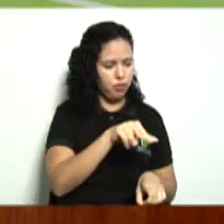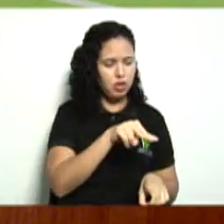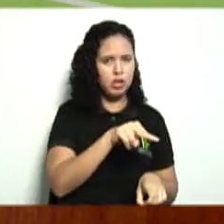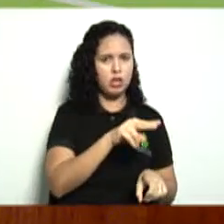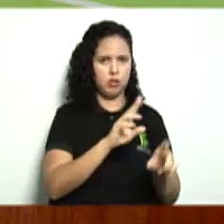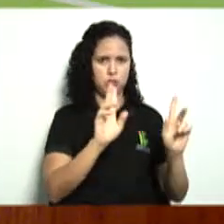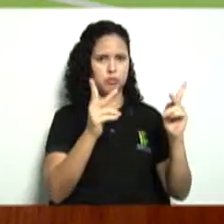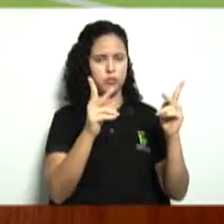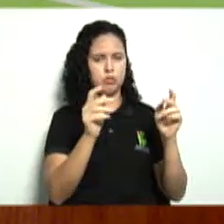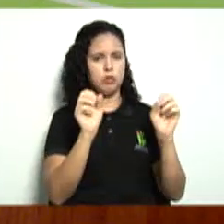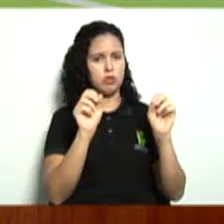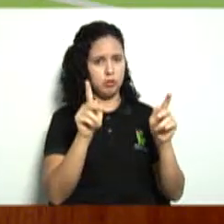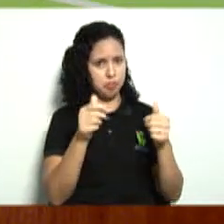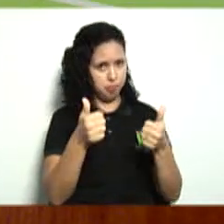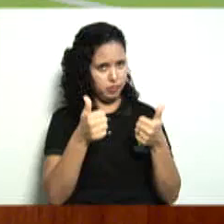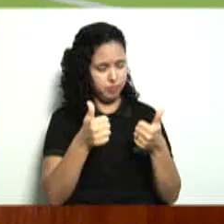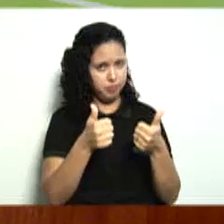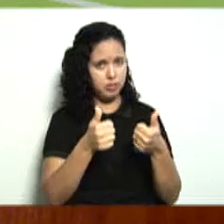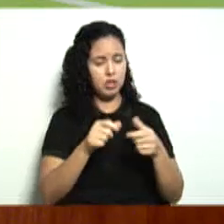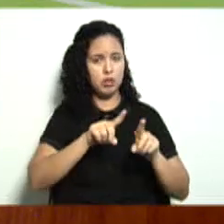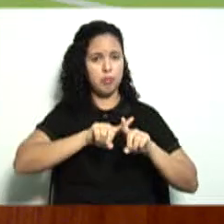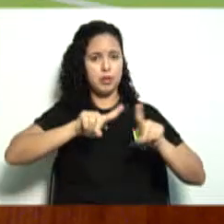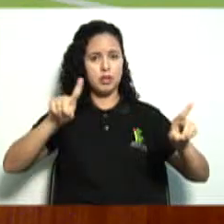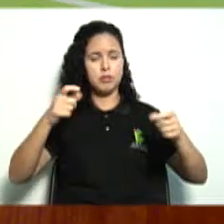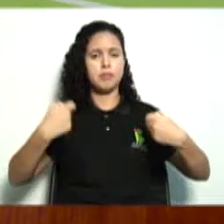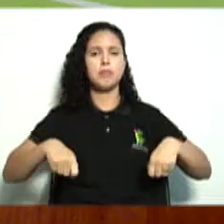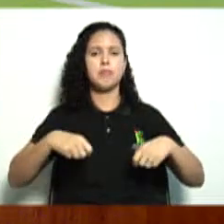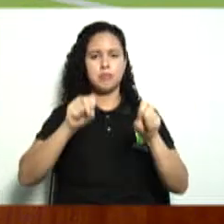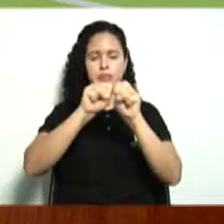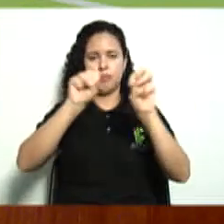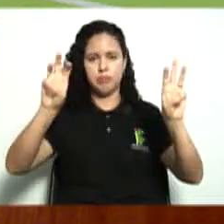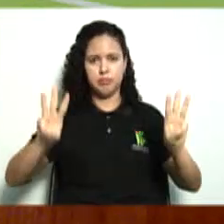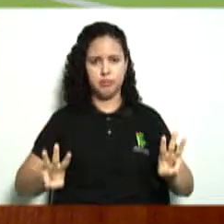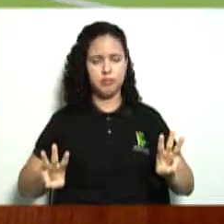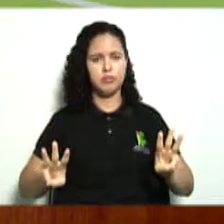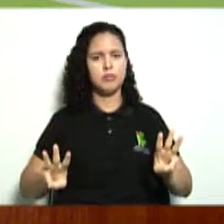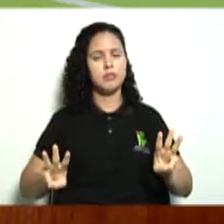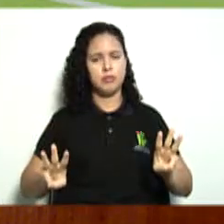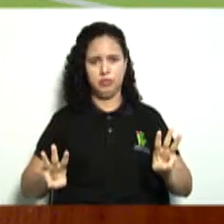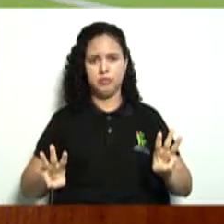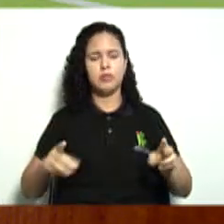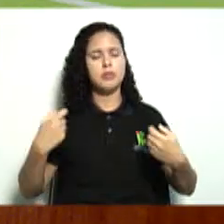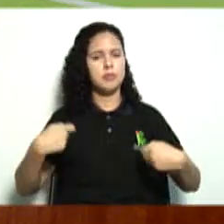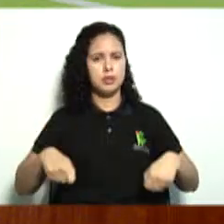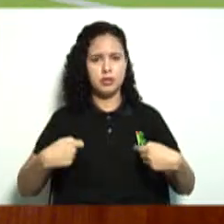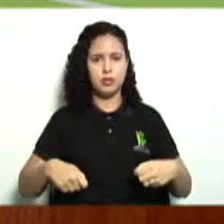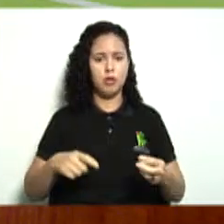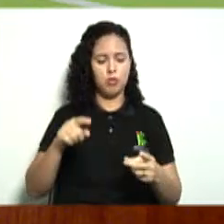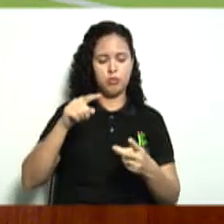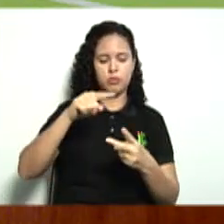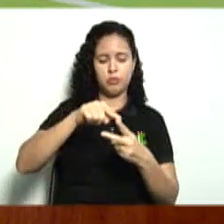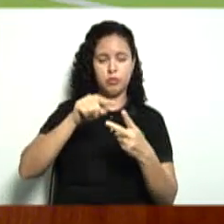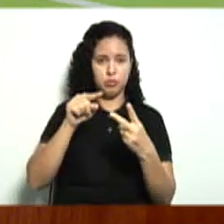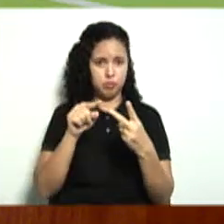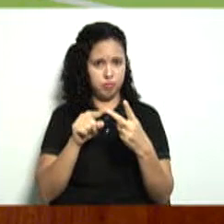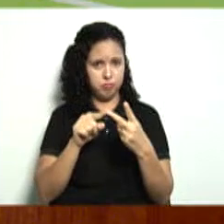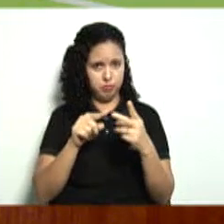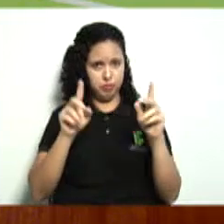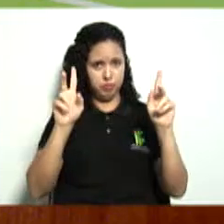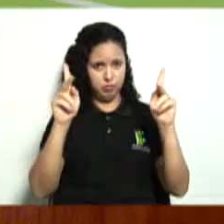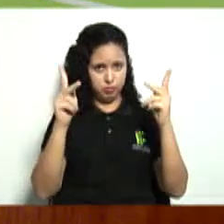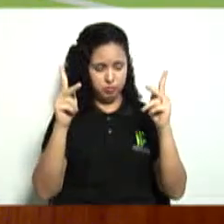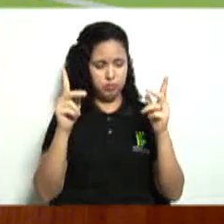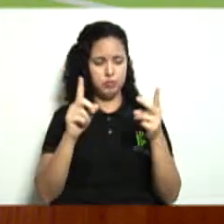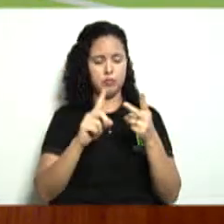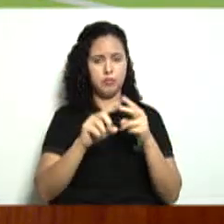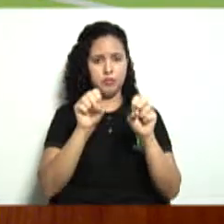ligado. Assim como você também não consegue utilizar um computador sem todo o seu hardware né, que funciona ali tudo montado, tudo